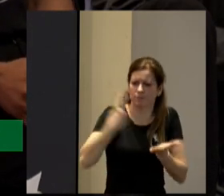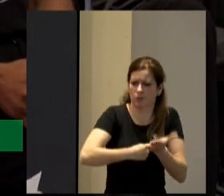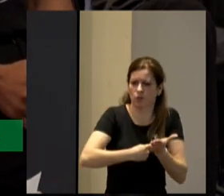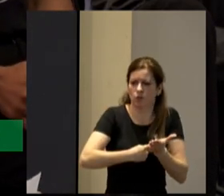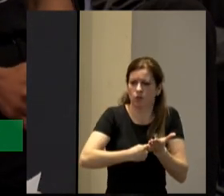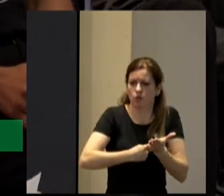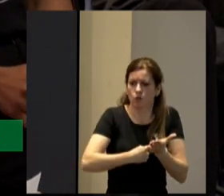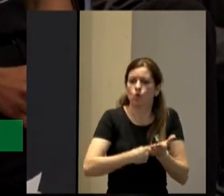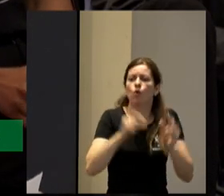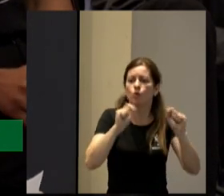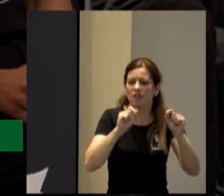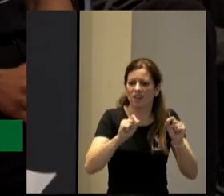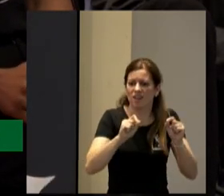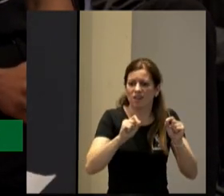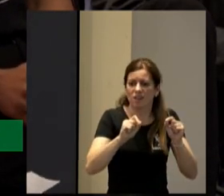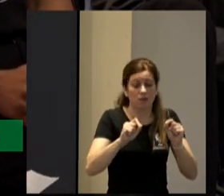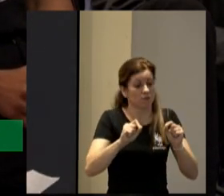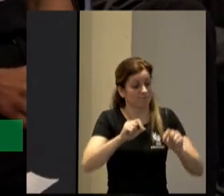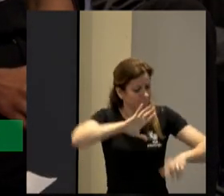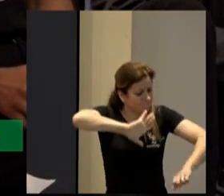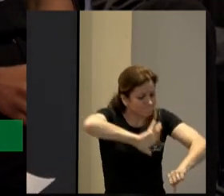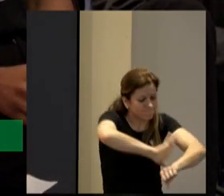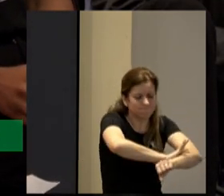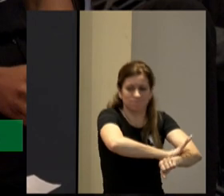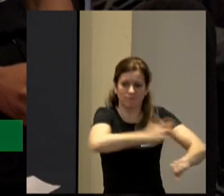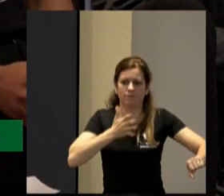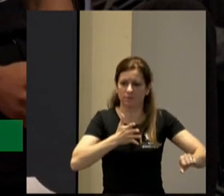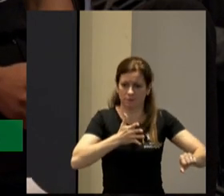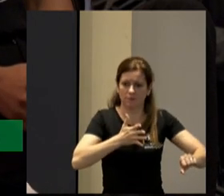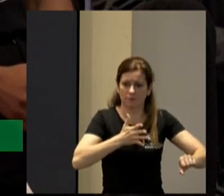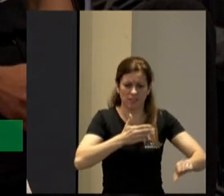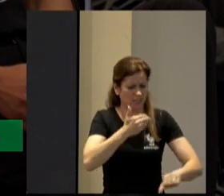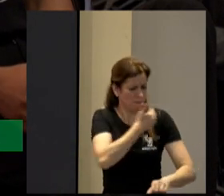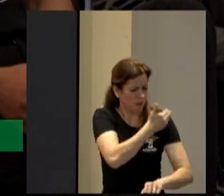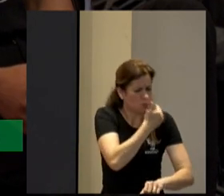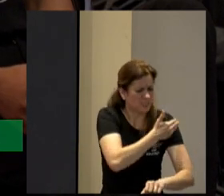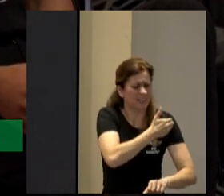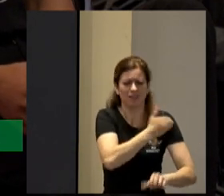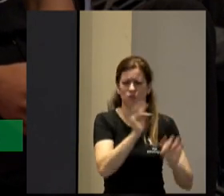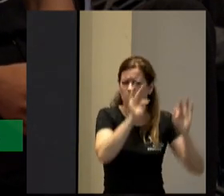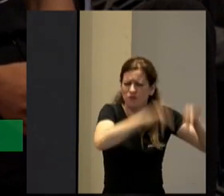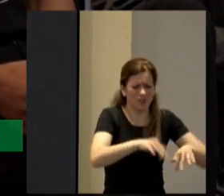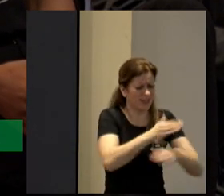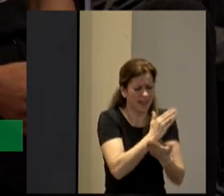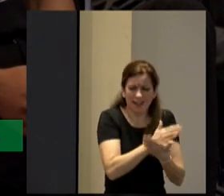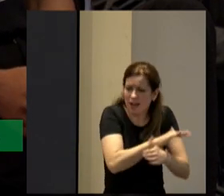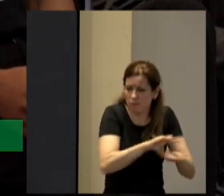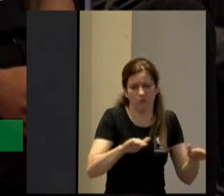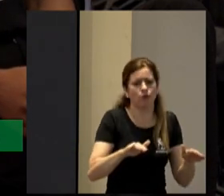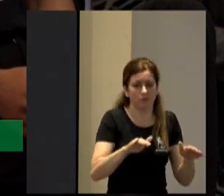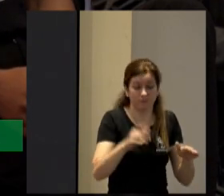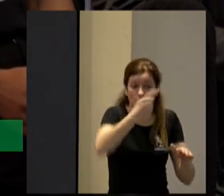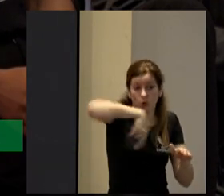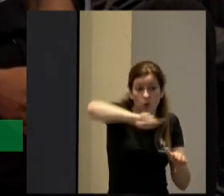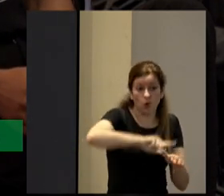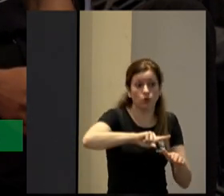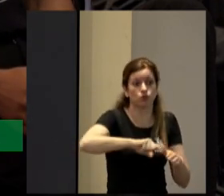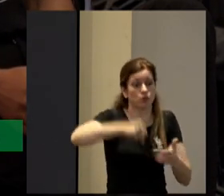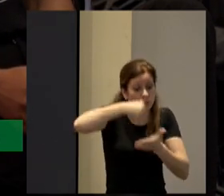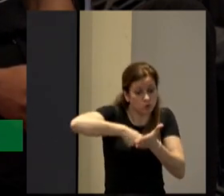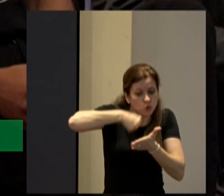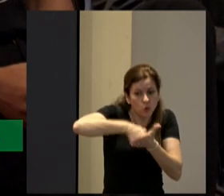racismo. Essa luta ela não é responsabilidade de um, de dois ou de um grupo. Ela